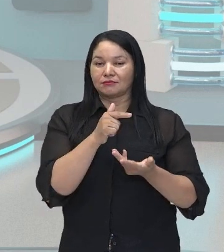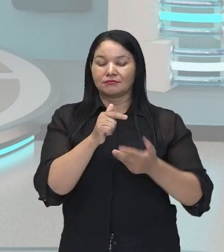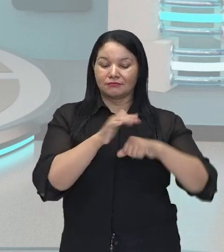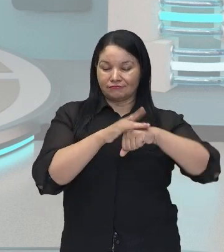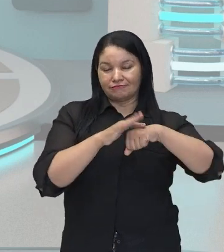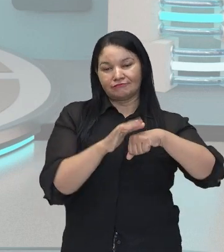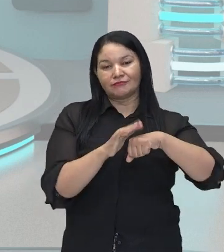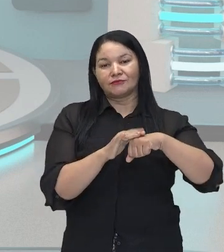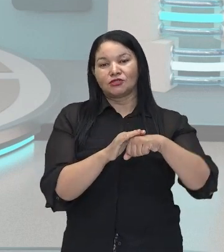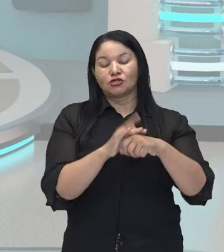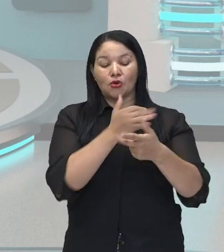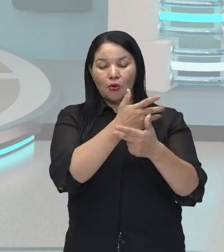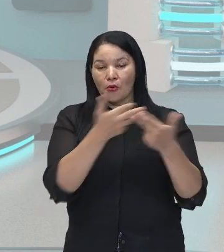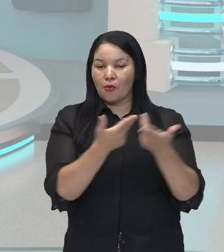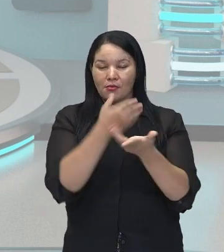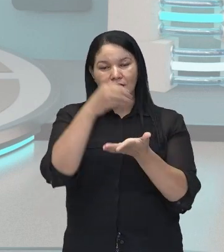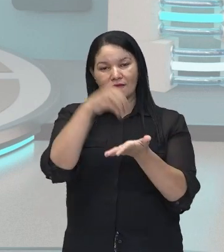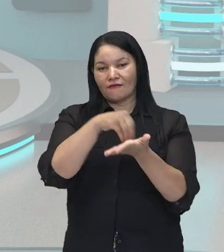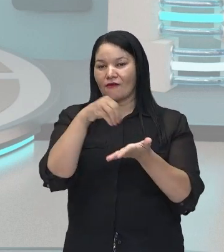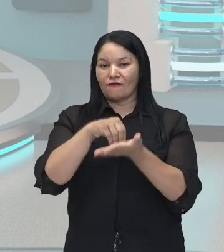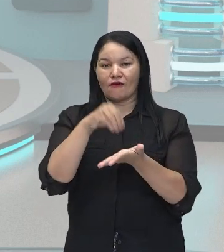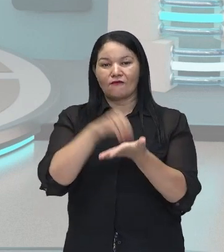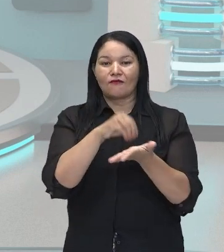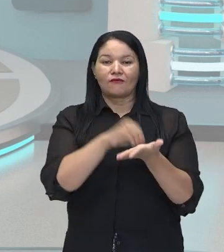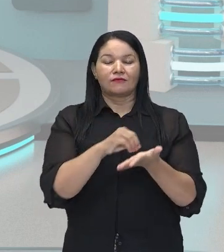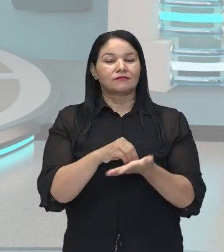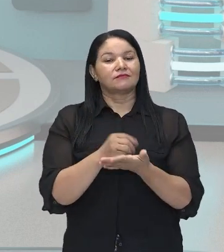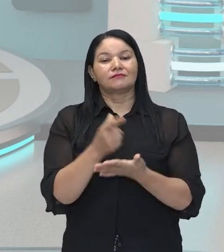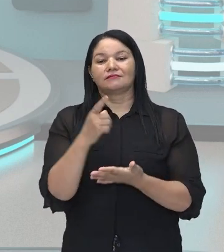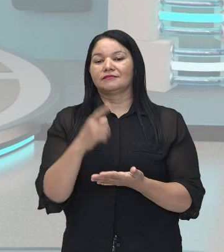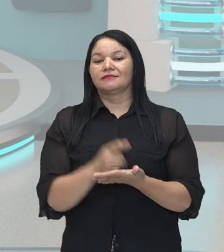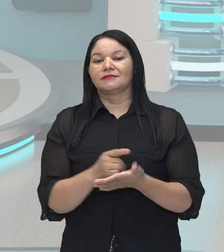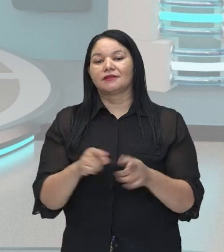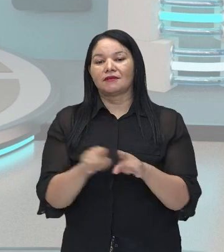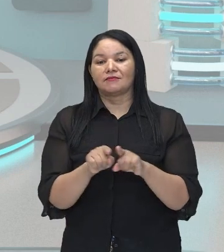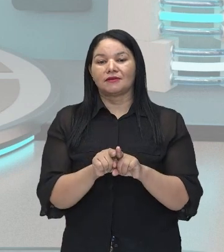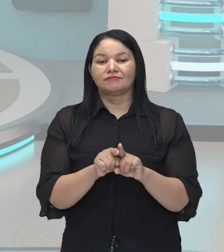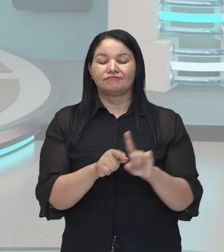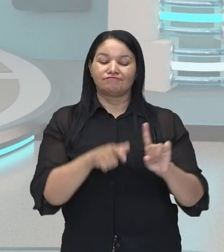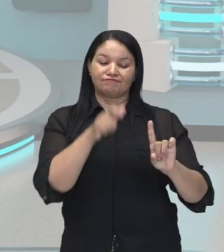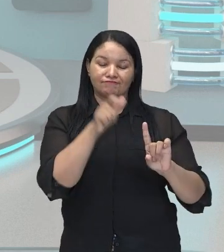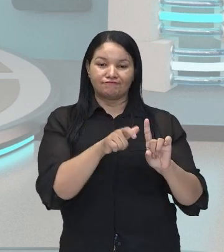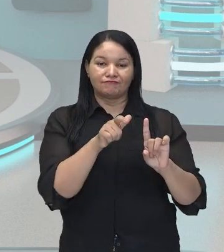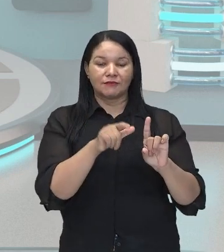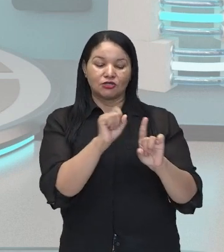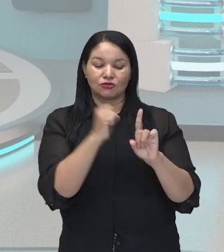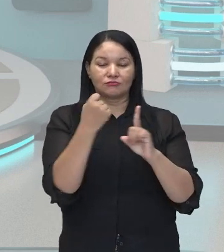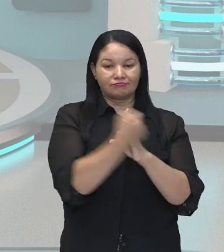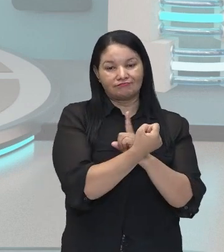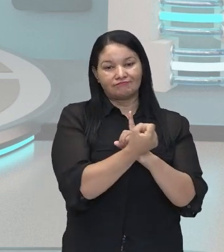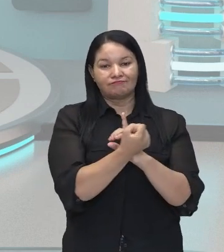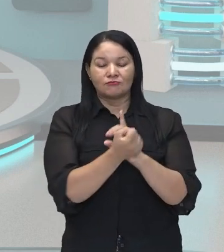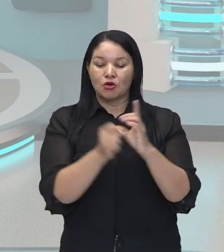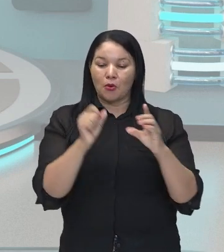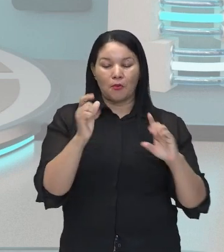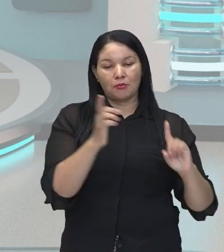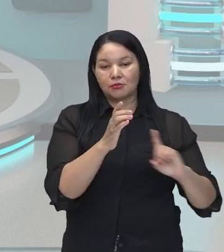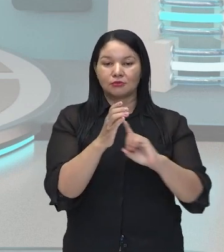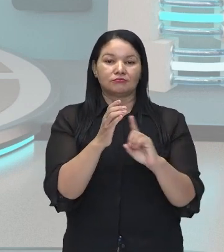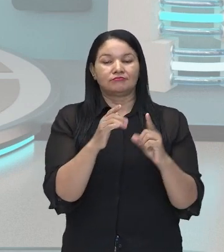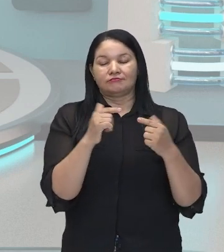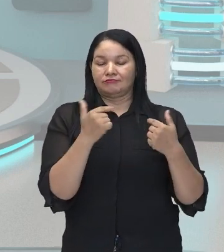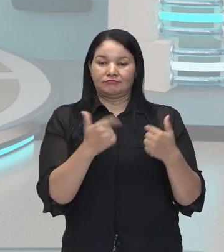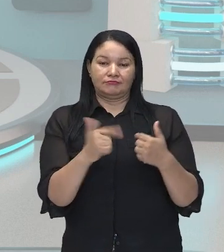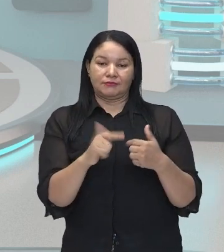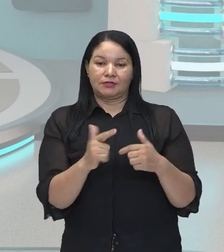por isso, certo? Porque é um personagem que está ali à margem da sociedade, que não tem assistência do Estado. Então percebo